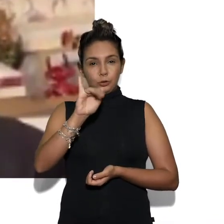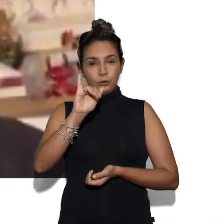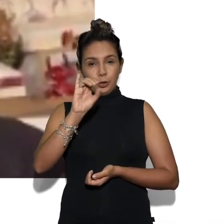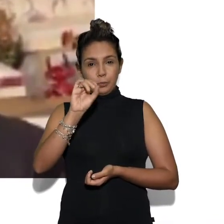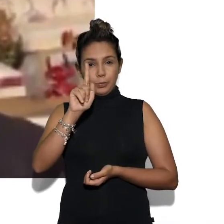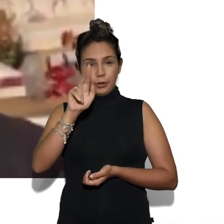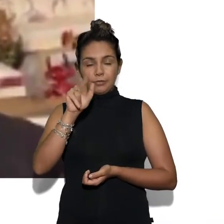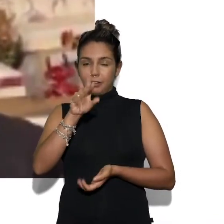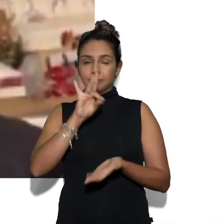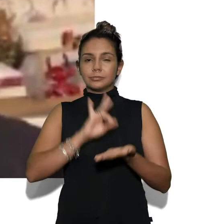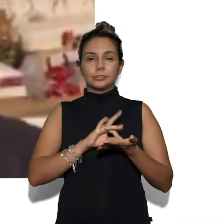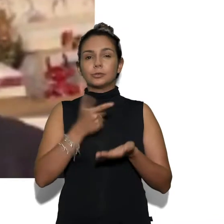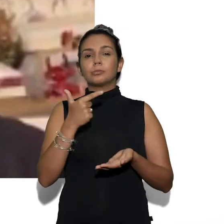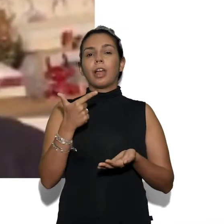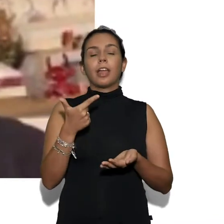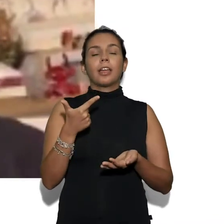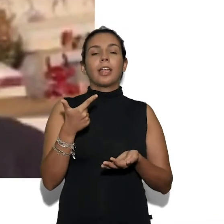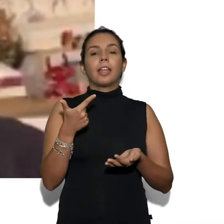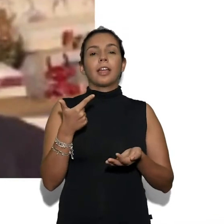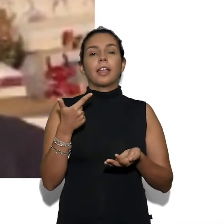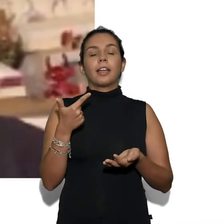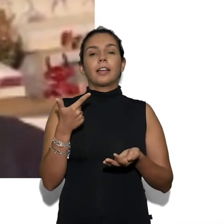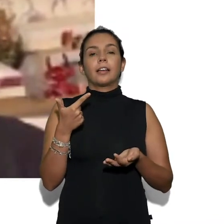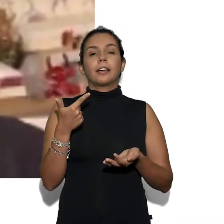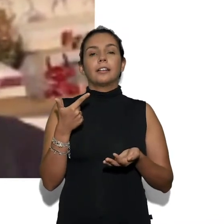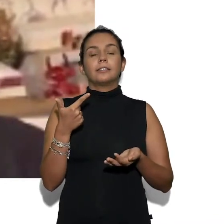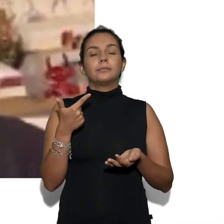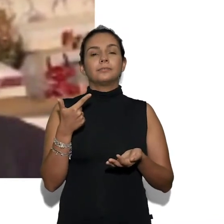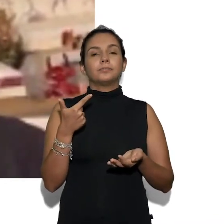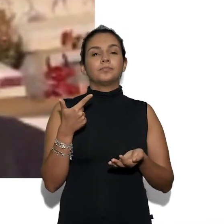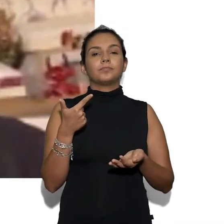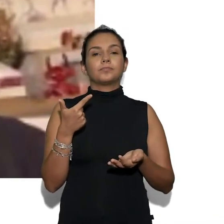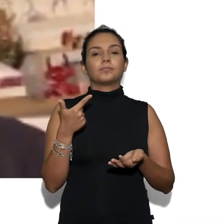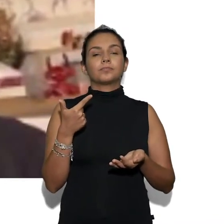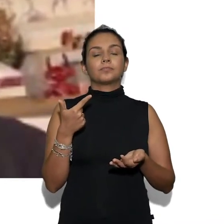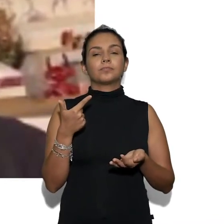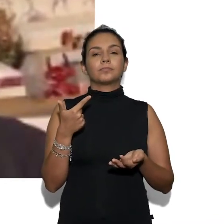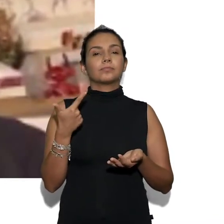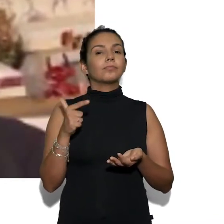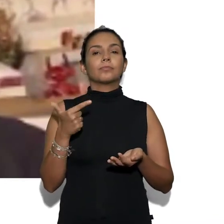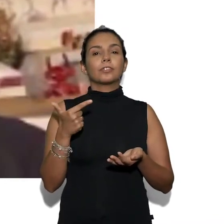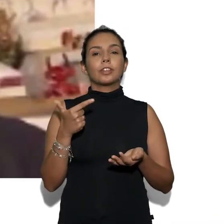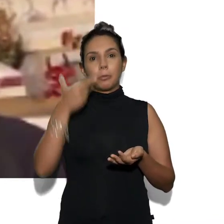Mas a autobiografia é isso mesmo, a autobiografia, nós não temos,